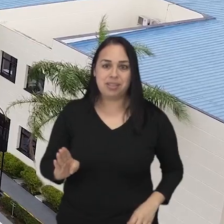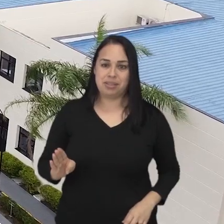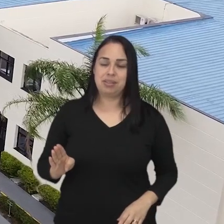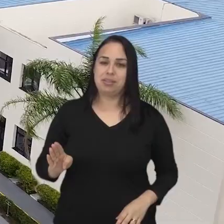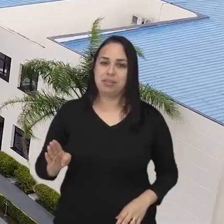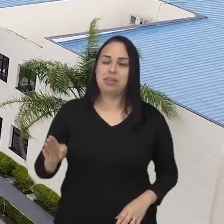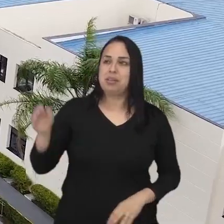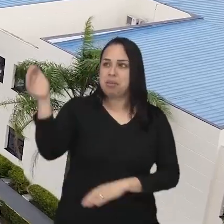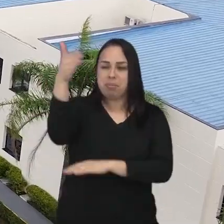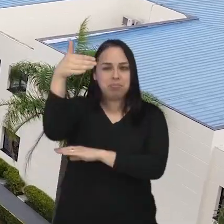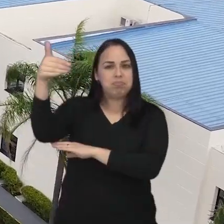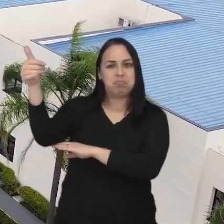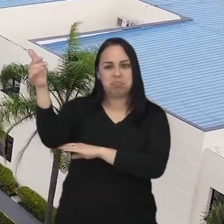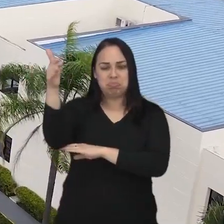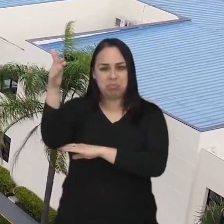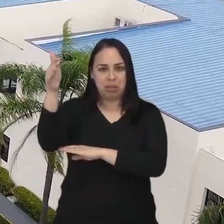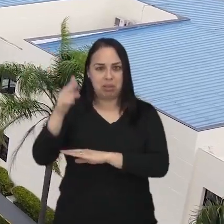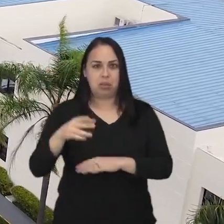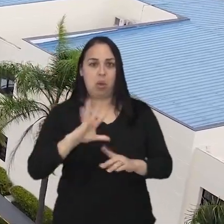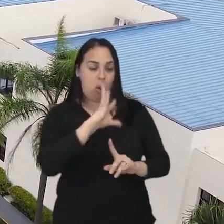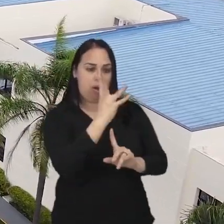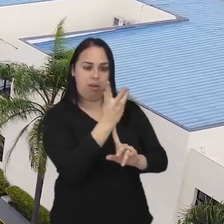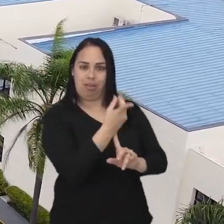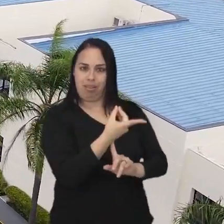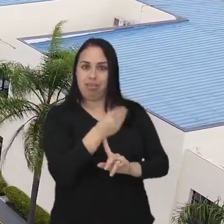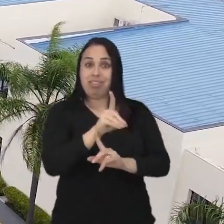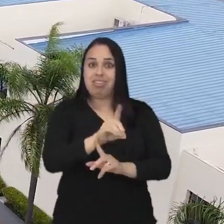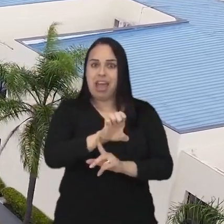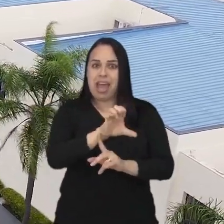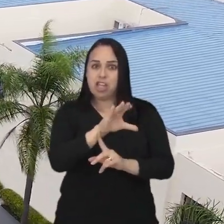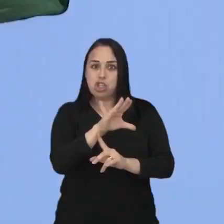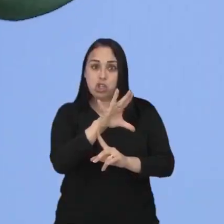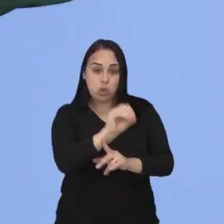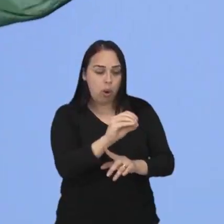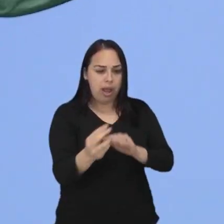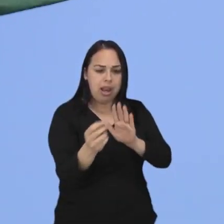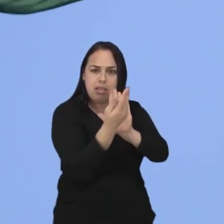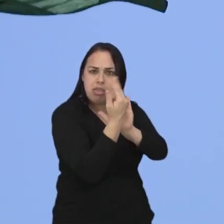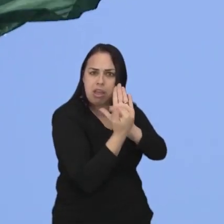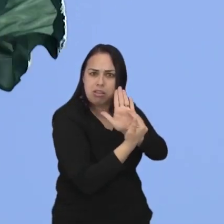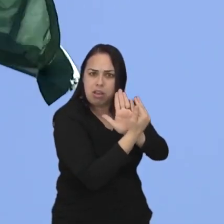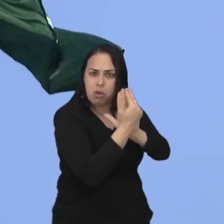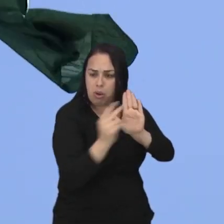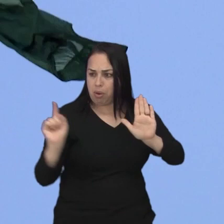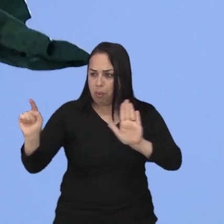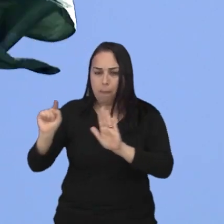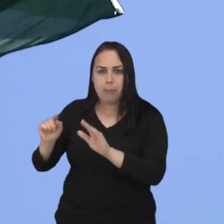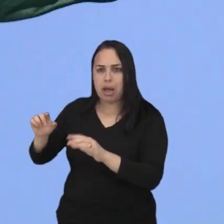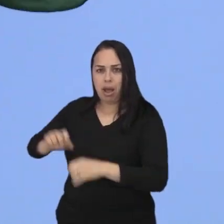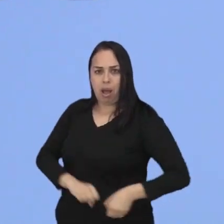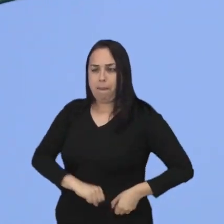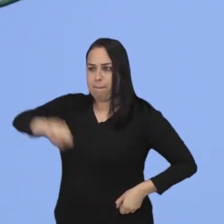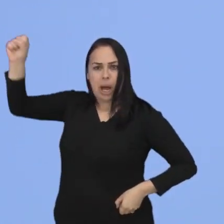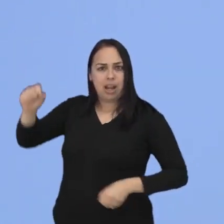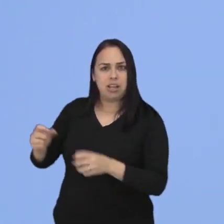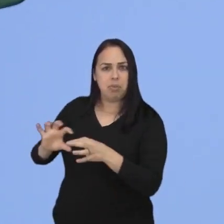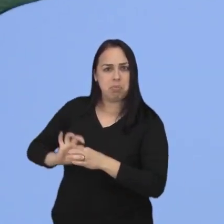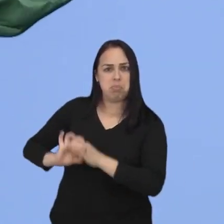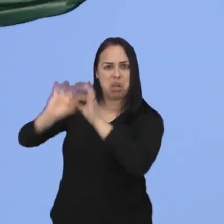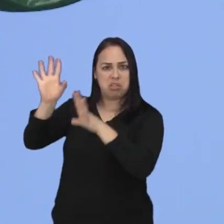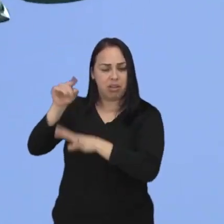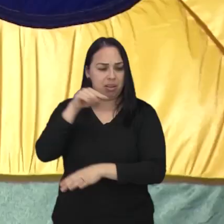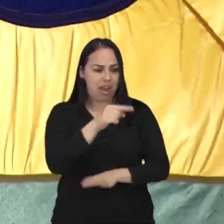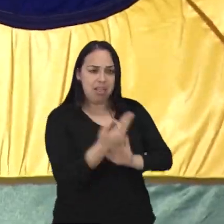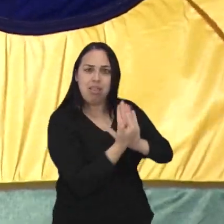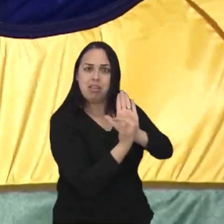bandeira, símbolo nacional. Desenhada pelo pintor carioca Décio Vilares, instituída logo após a proclamação da República, a